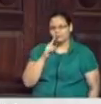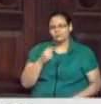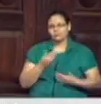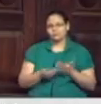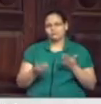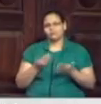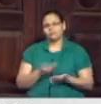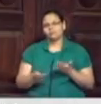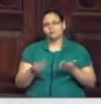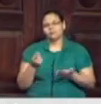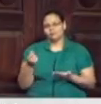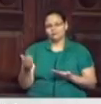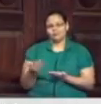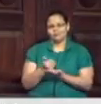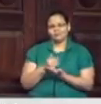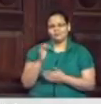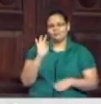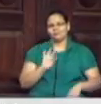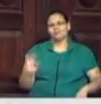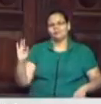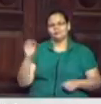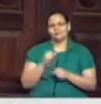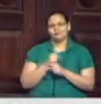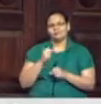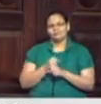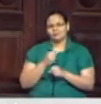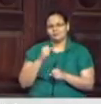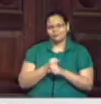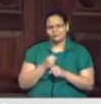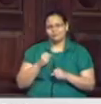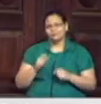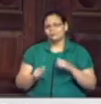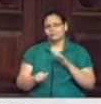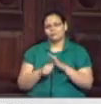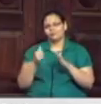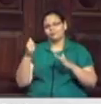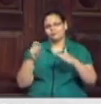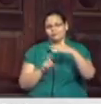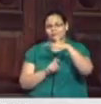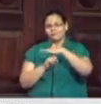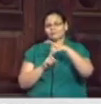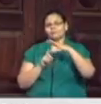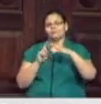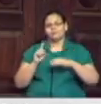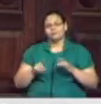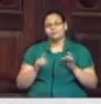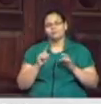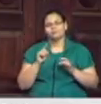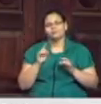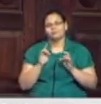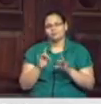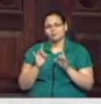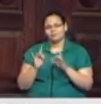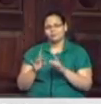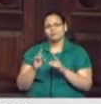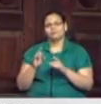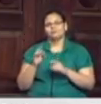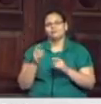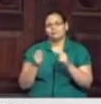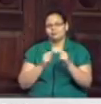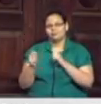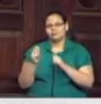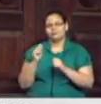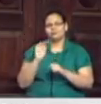federais para construir o primeiro mercado público para a economia solidária. Provoquei o presidente da Assembleia, que provocou o governo do Estado.